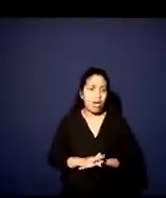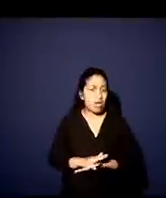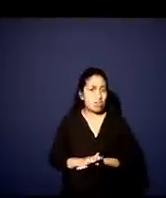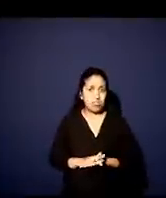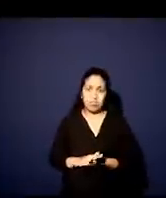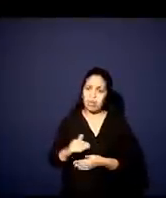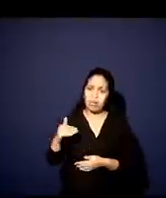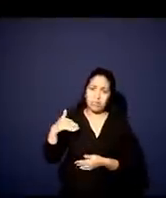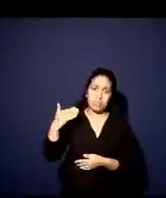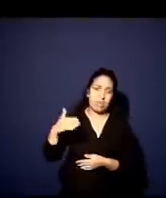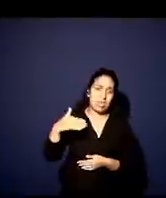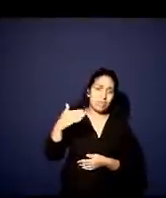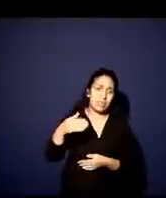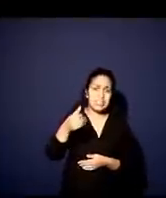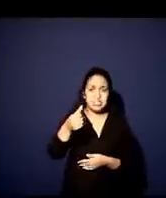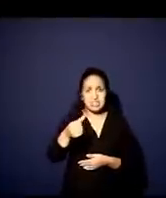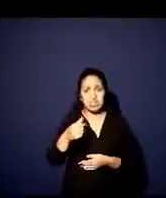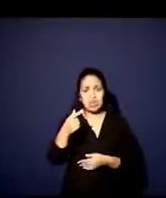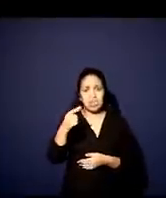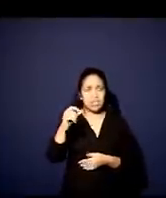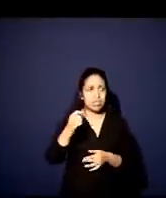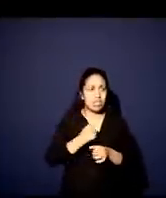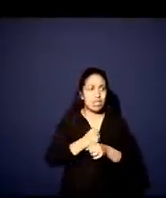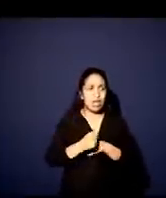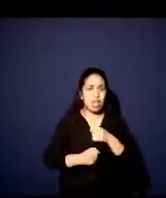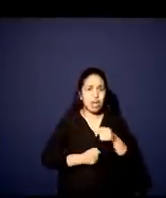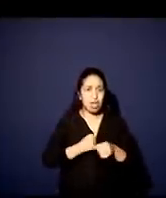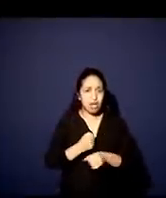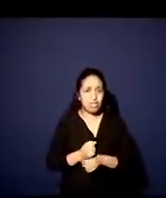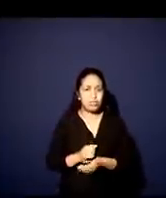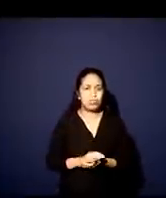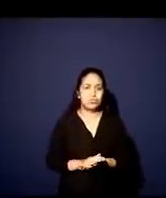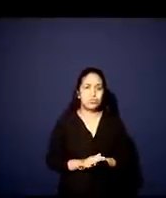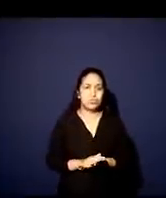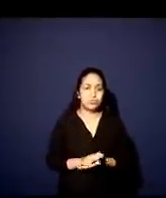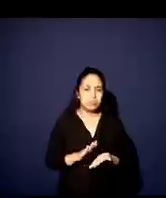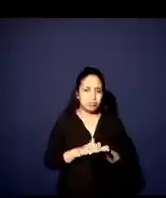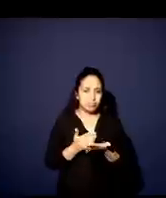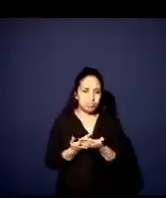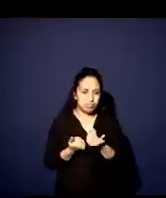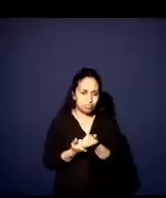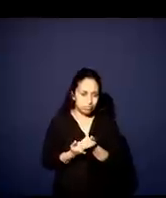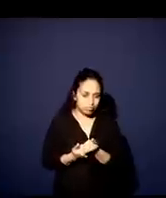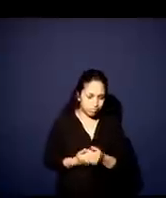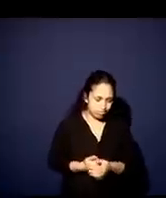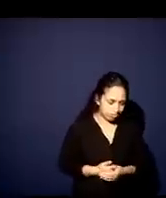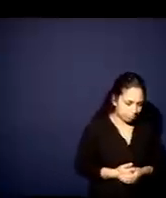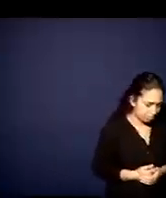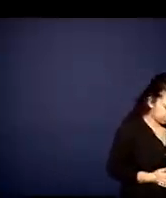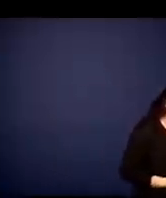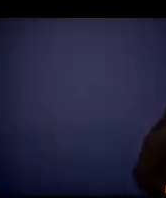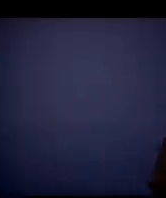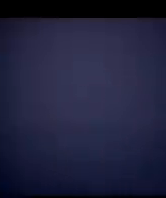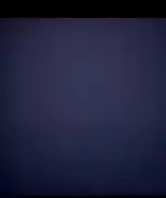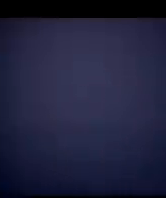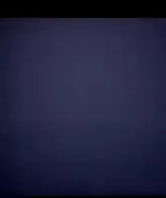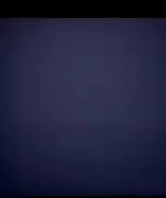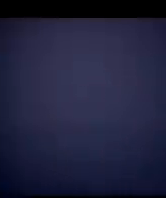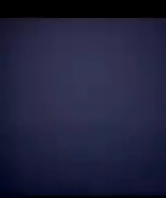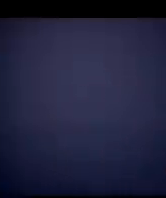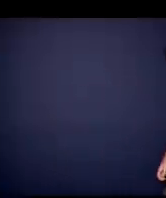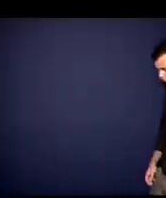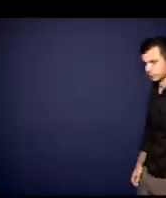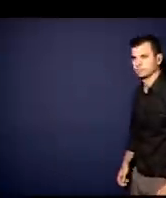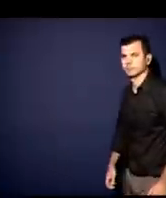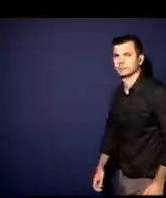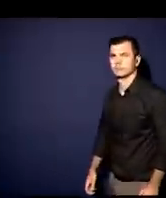implementado ao longo de 6 a 10 anos, pelo que eu ouvi, não vai ter efeito fiscal nenhum. Não sei por que está sendo dando prioridade a isso, em